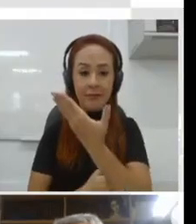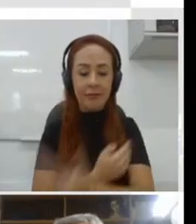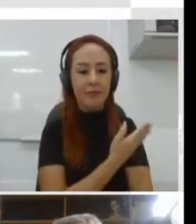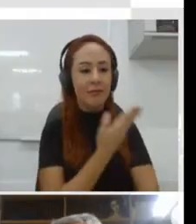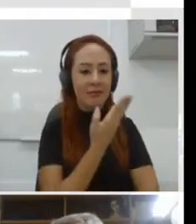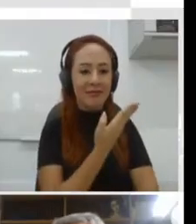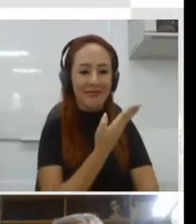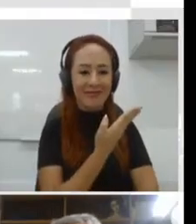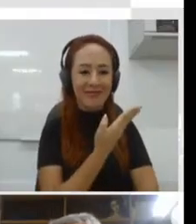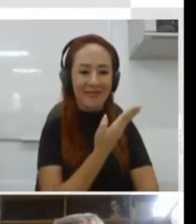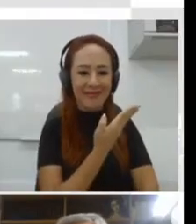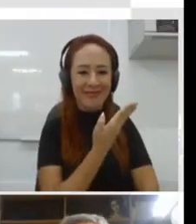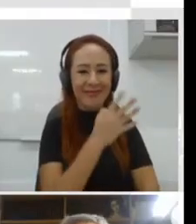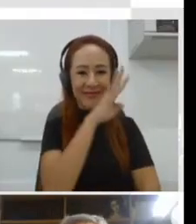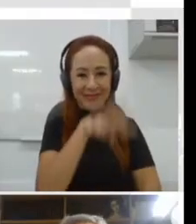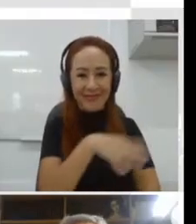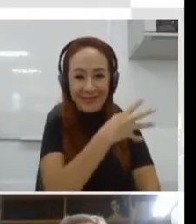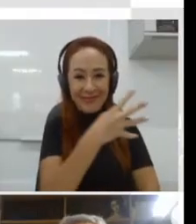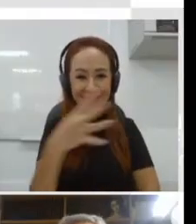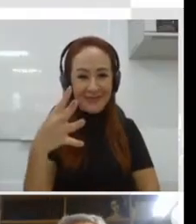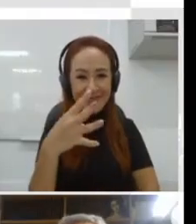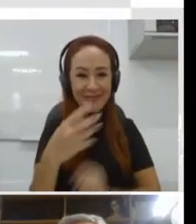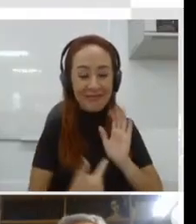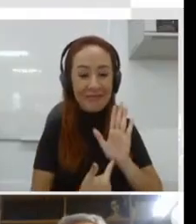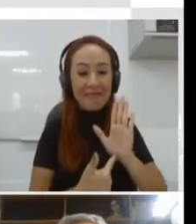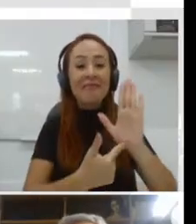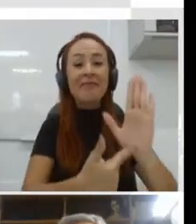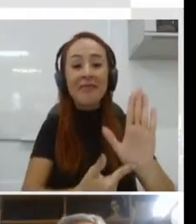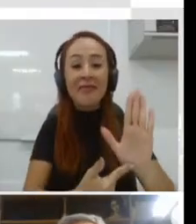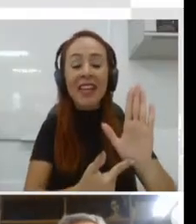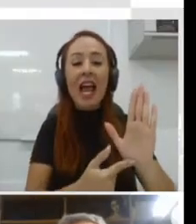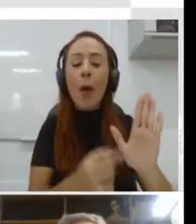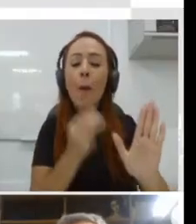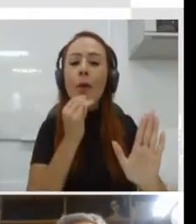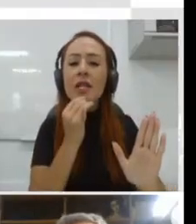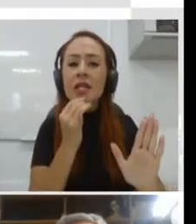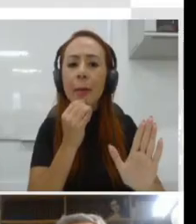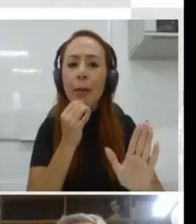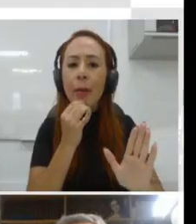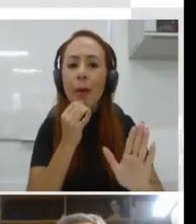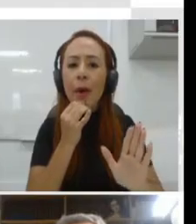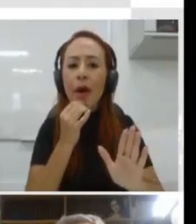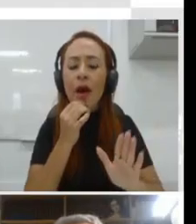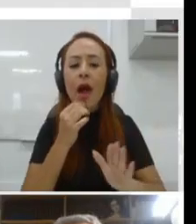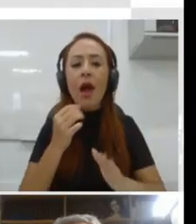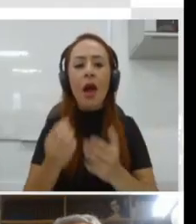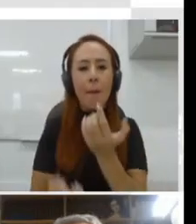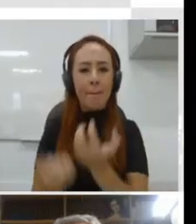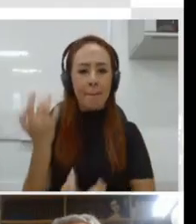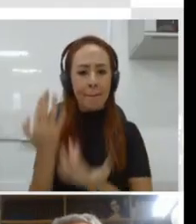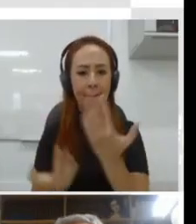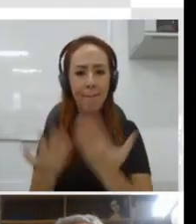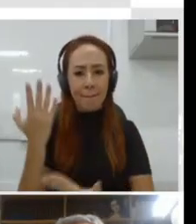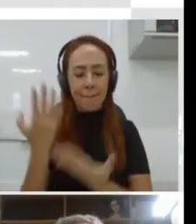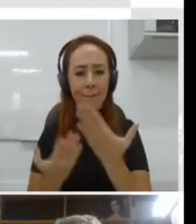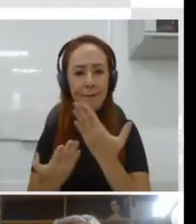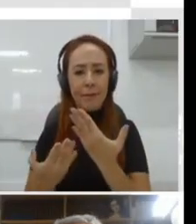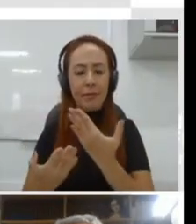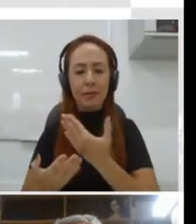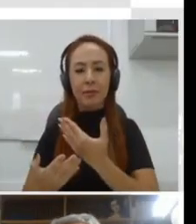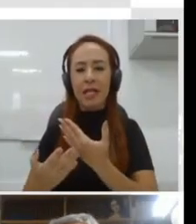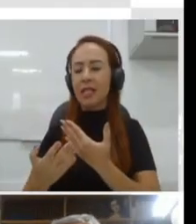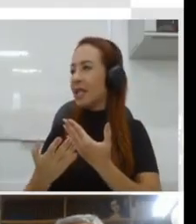lenha, basicamente, né? A madeira, a queima da madeira, né? Ela foi substituída pelo carvão, né? Que não substituída, mas